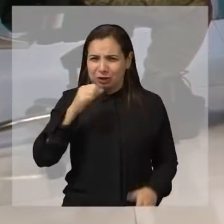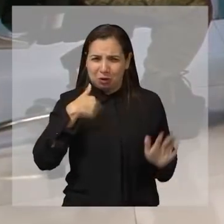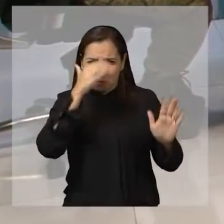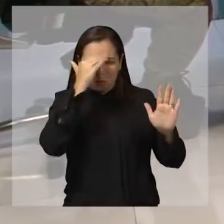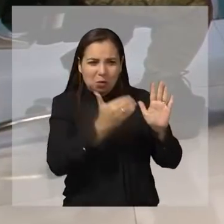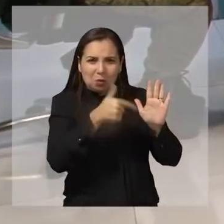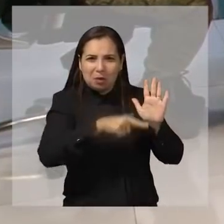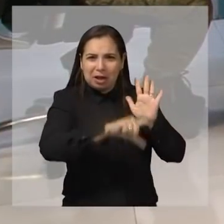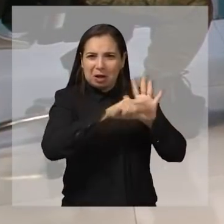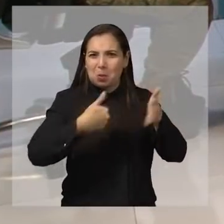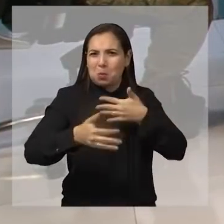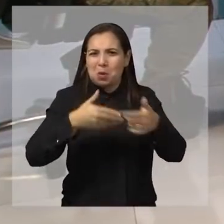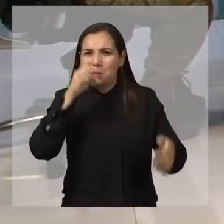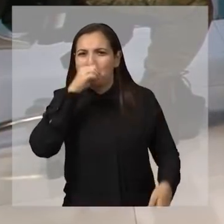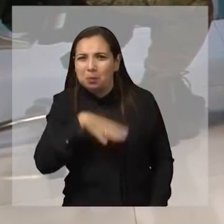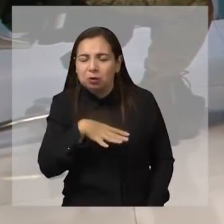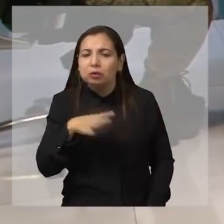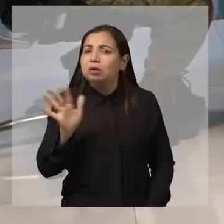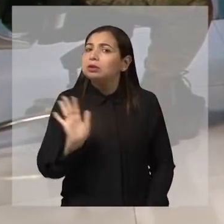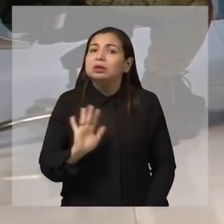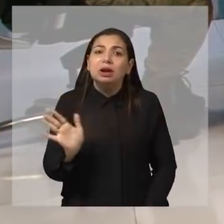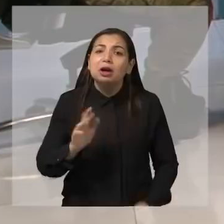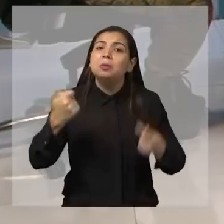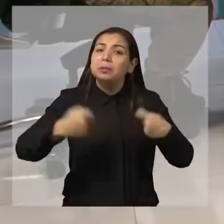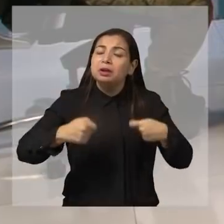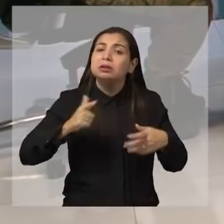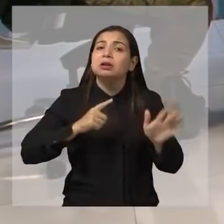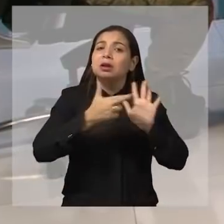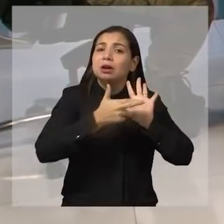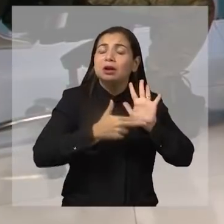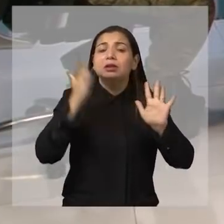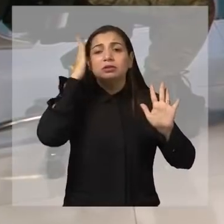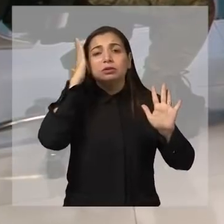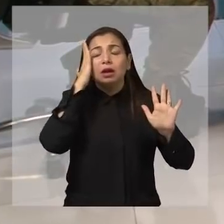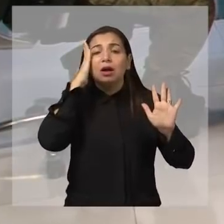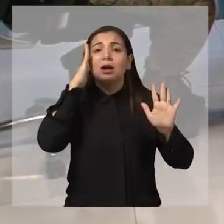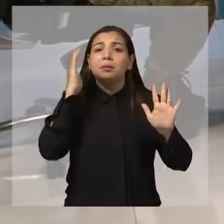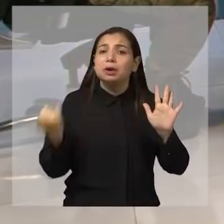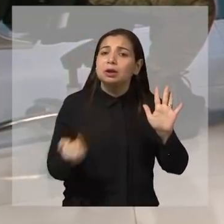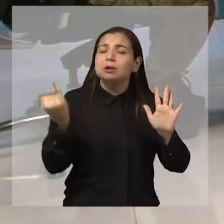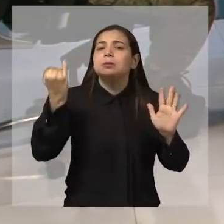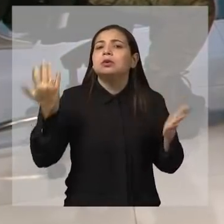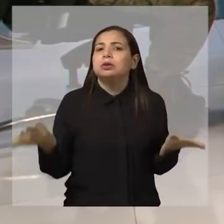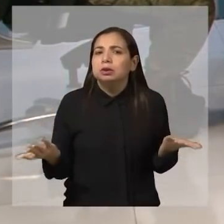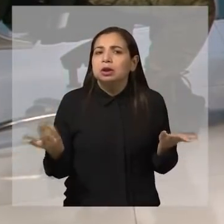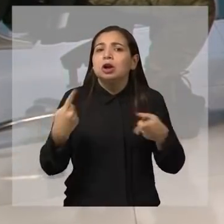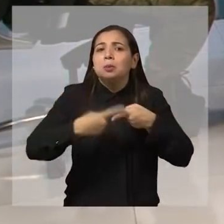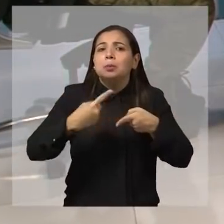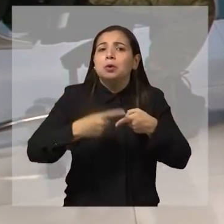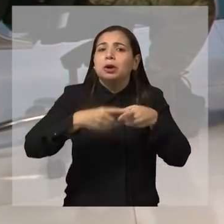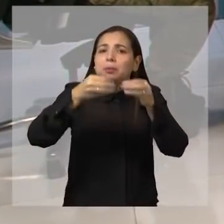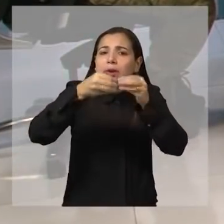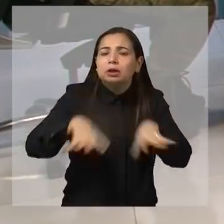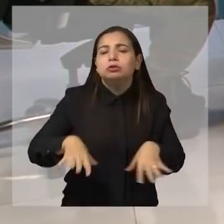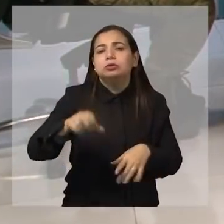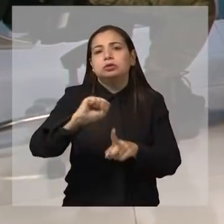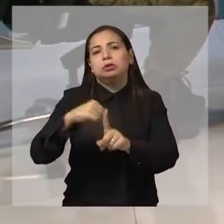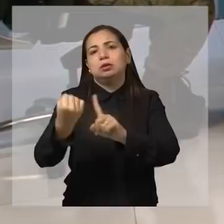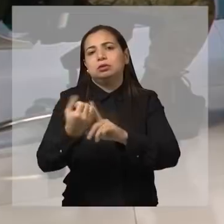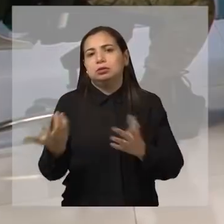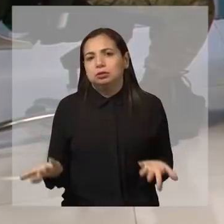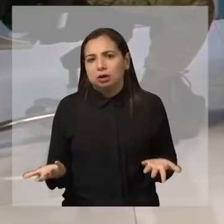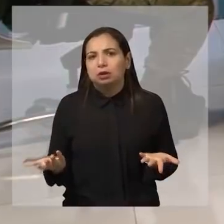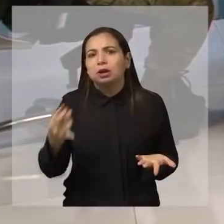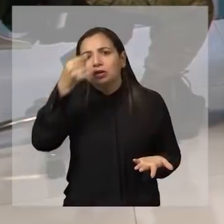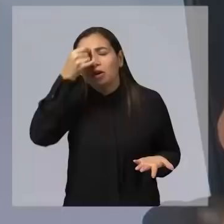É isso que a gente tem que ver, a gente não pode cumprir a lei de qualquer jeito. Né? Se torna muito mais nociva a sociedade. Então eu não posso cumprir.